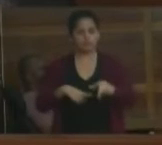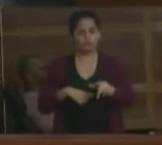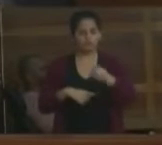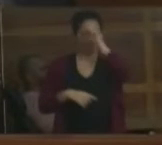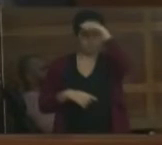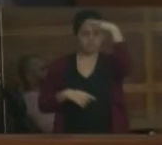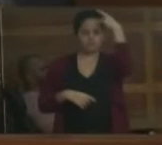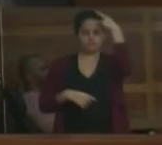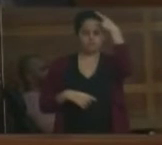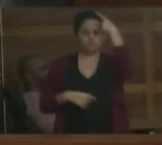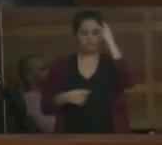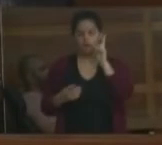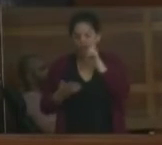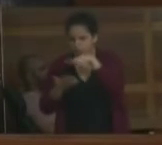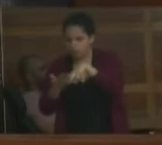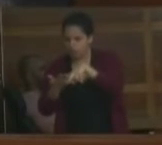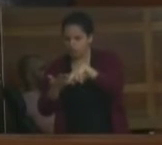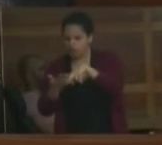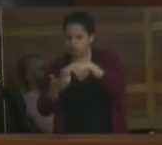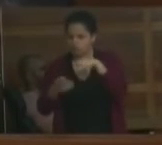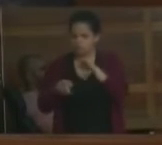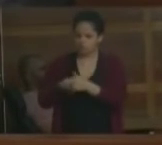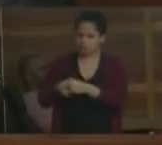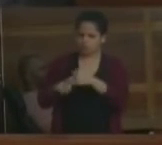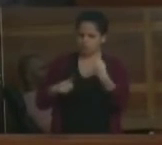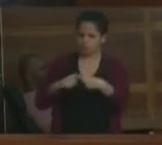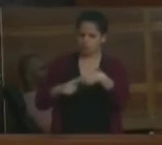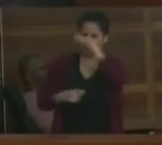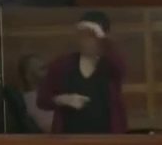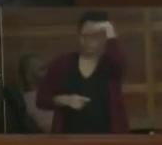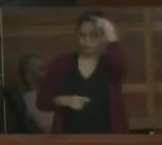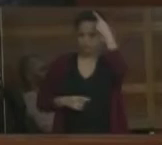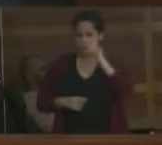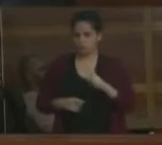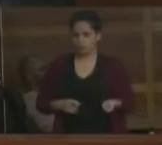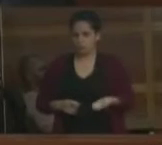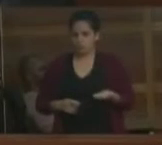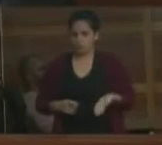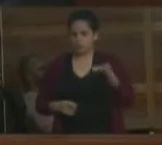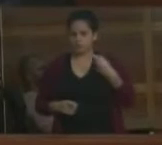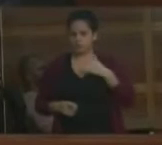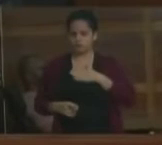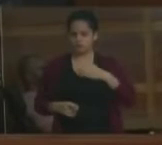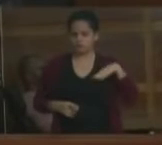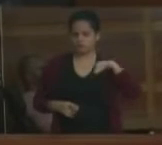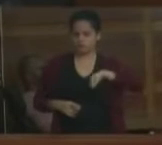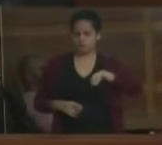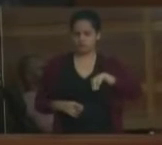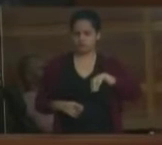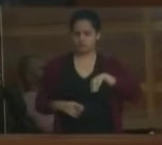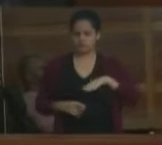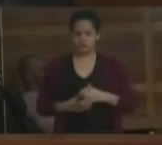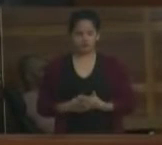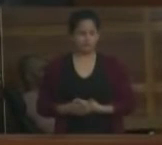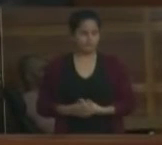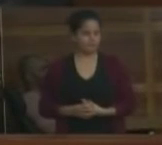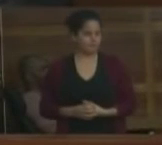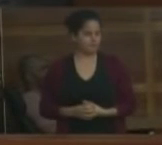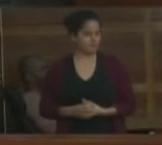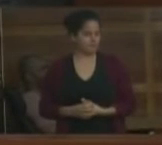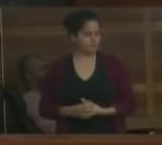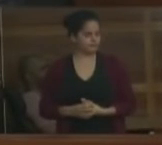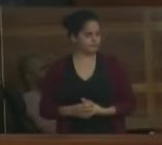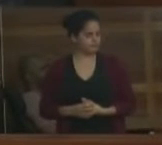prefeitura não me dá um reajuste que eu que a gente está pleiteando seja e falando limite a gente está bem longe do prudencial né então